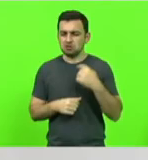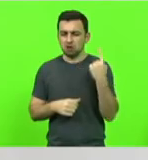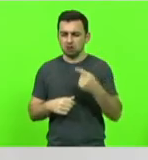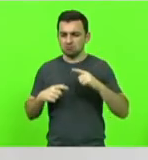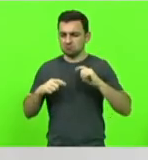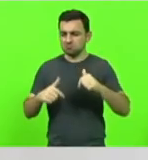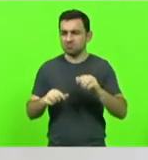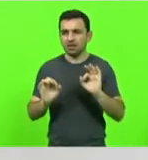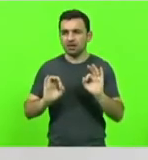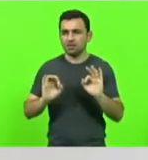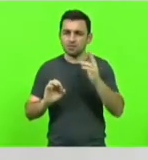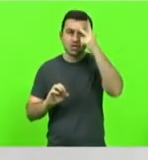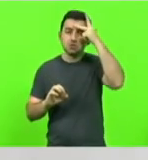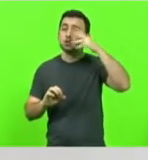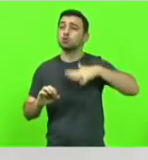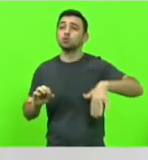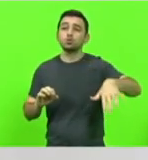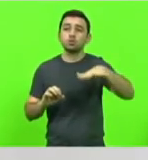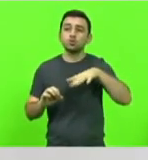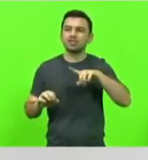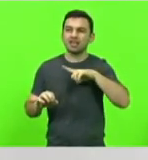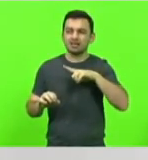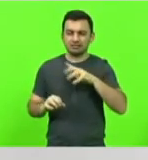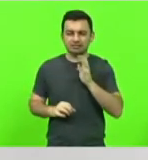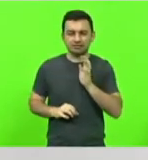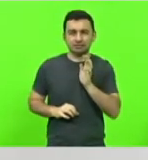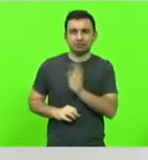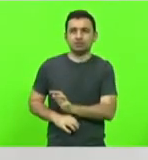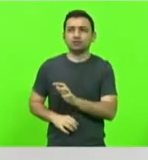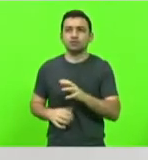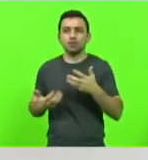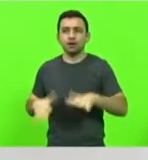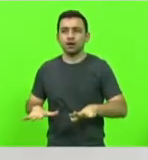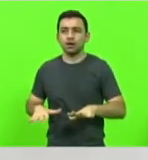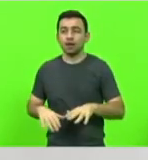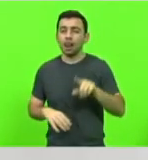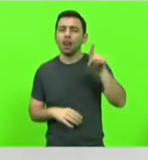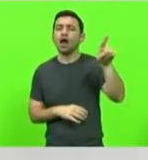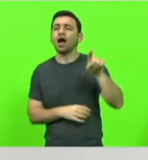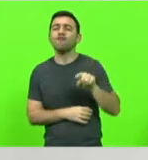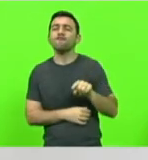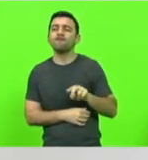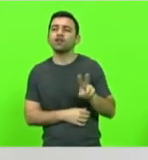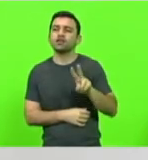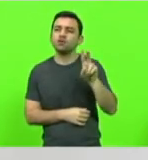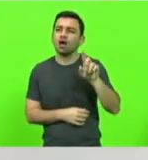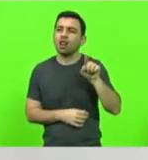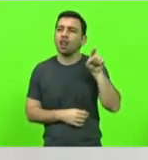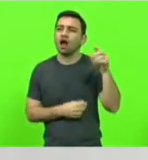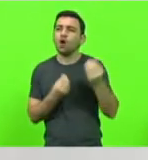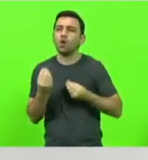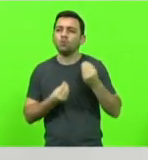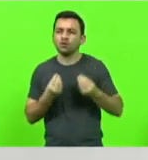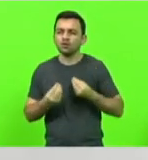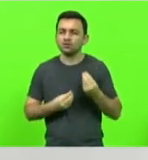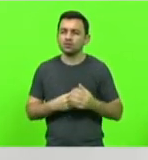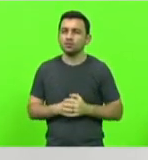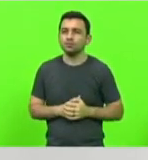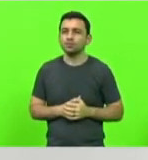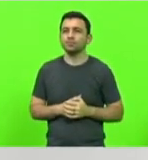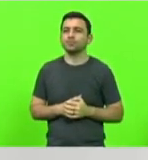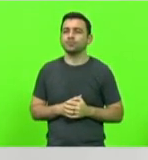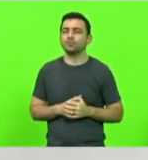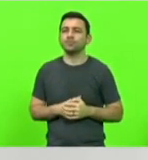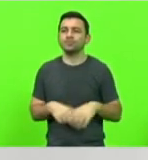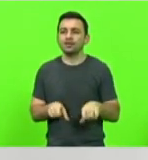as próprias pessoas vão começar a criar repulsa. Pergunte na Venezuela o que eles estão achando de tudo isso. Pergunte